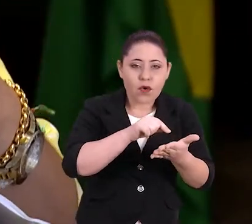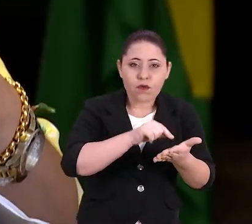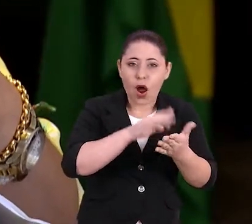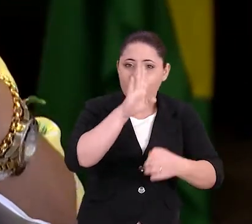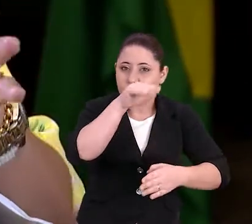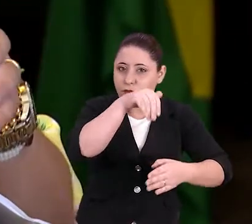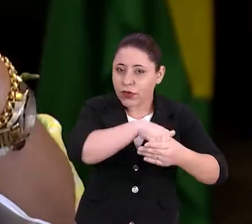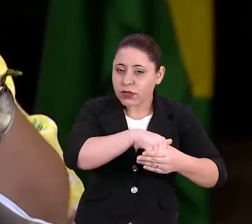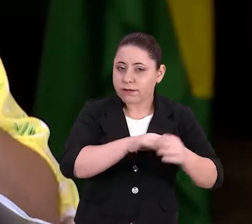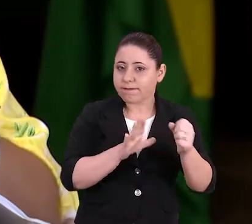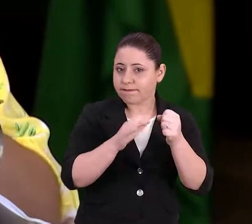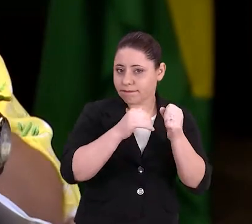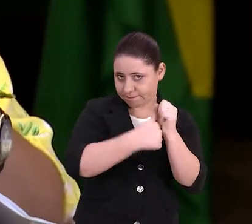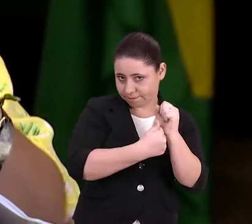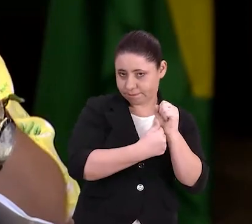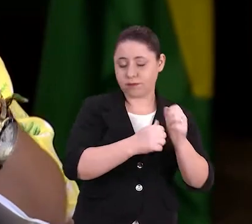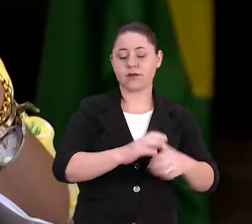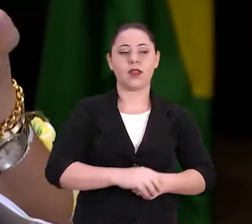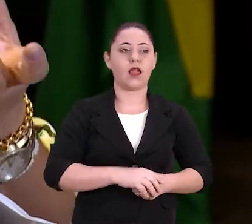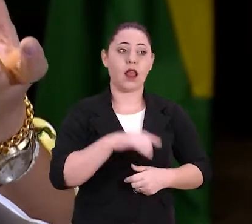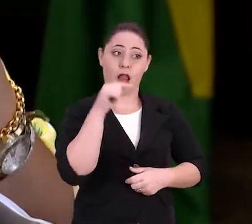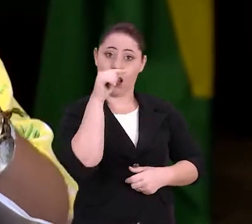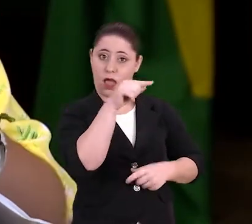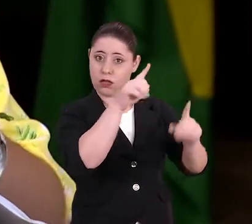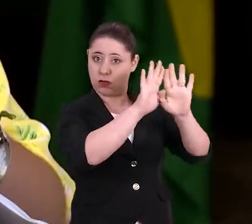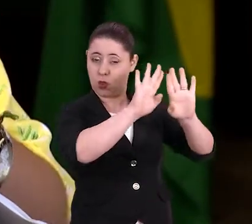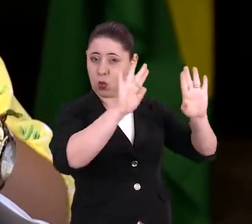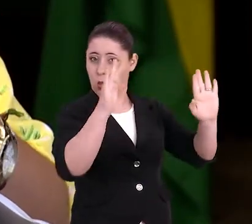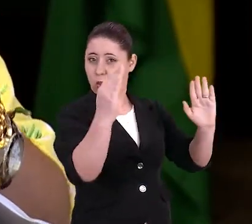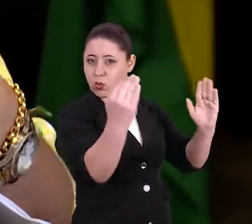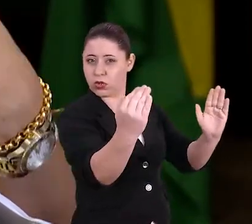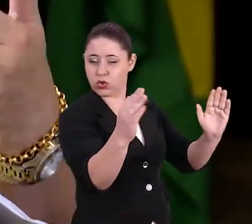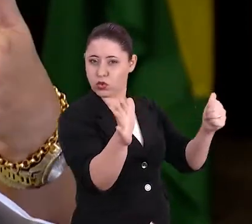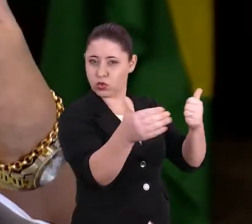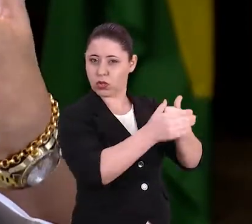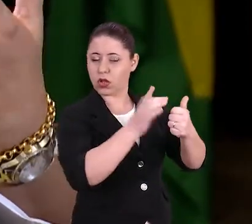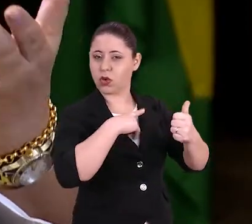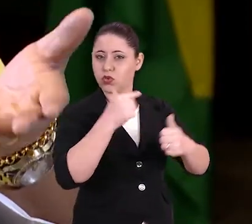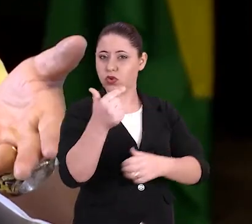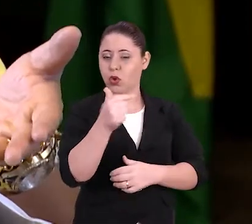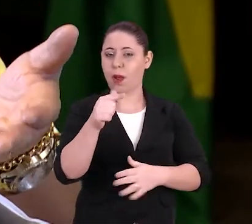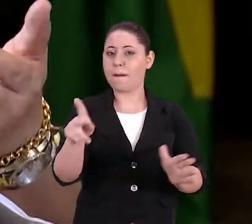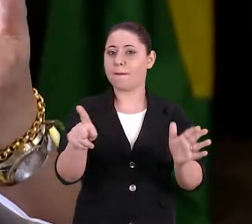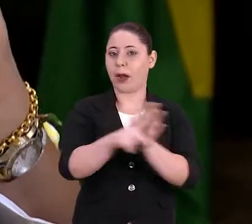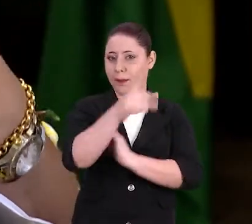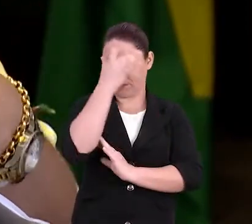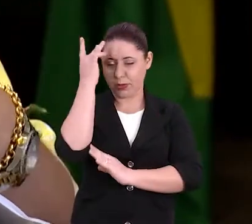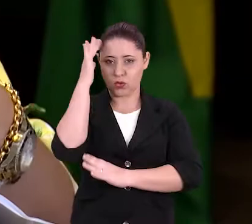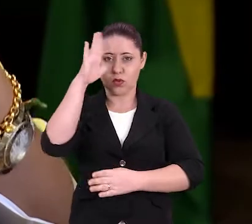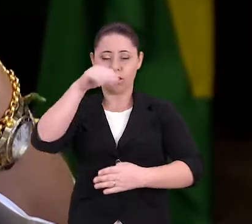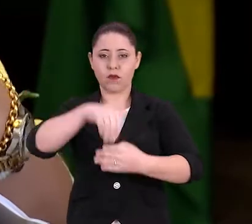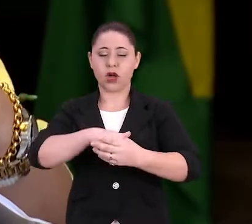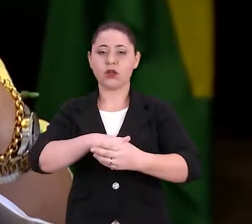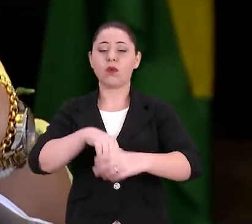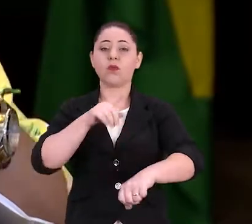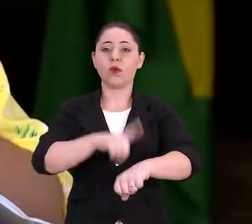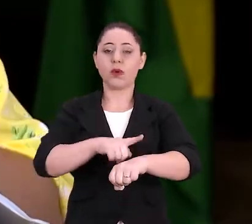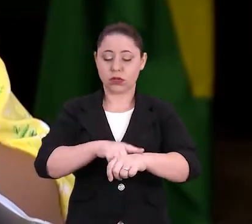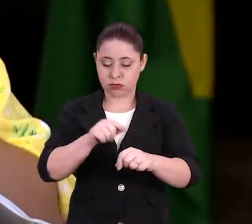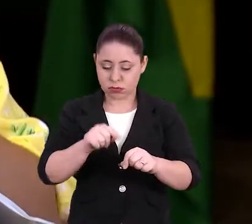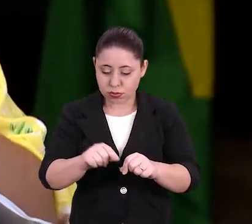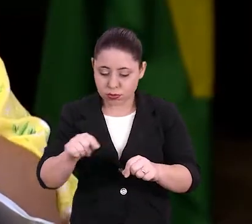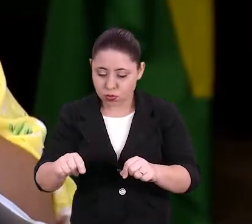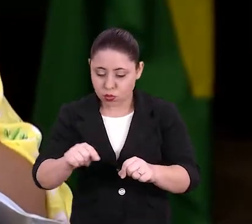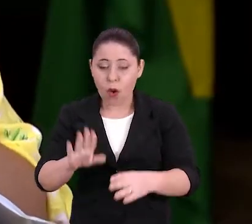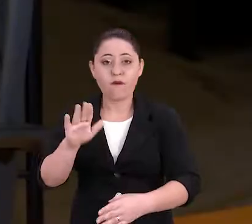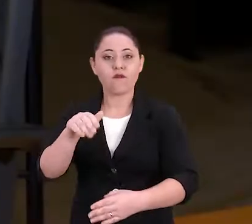registrar o voto. E lá na cabina de urna a gente tem o segundo terminal, que é o terminal do eleitor, que é onde ele faz o registro do